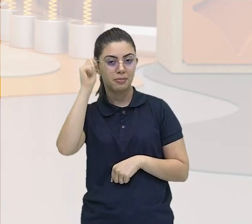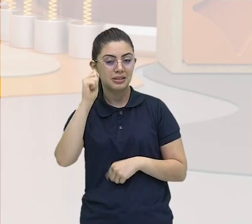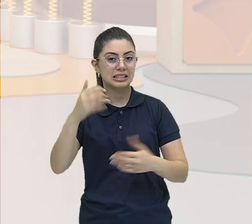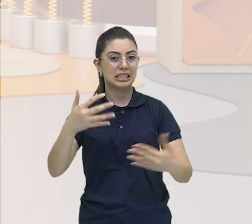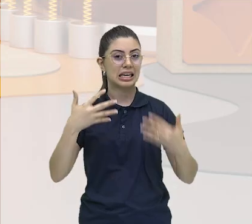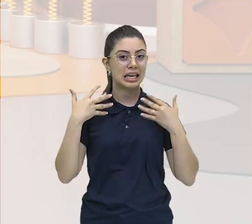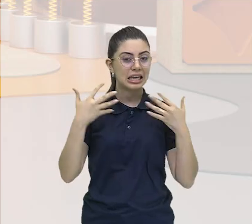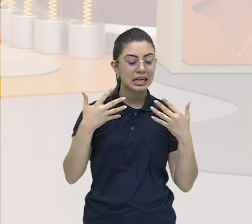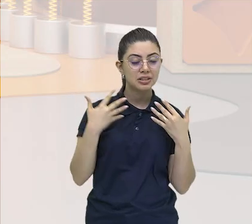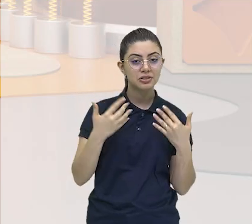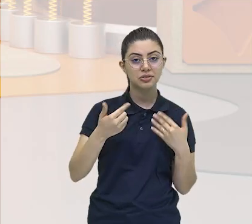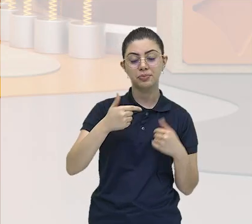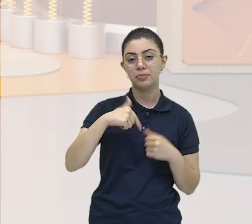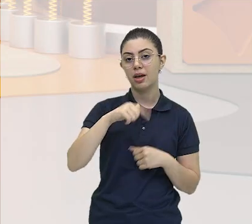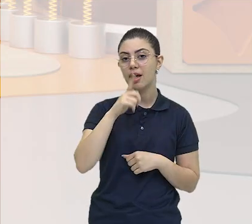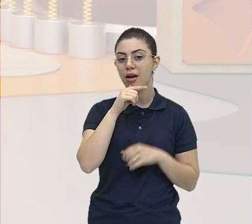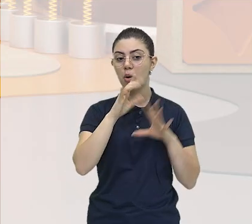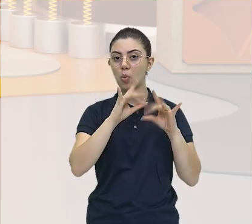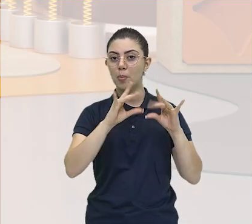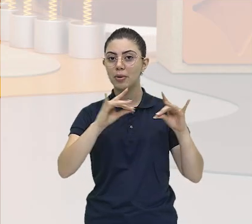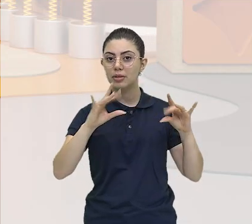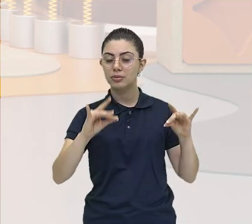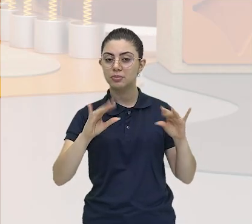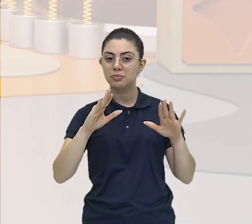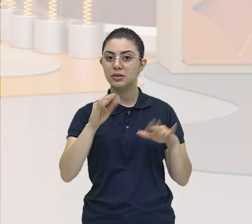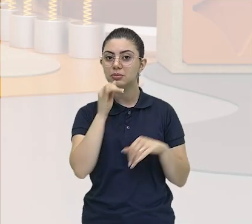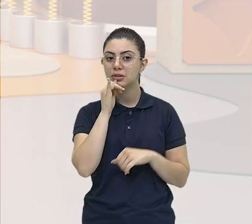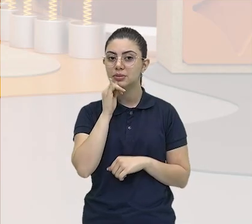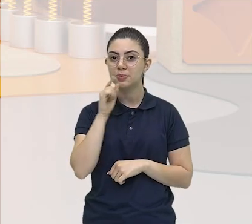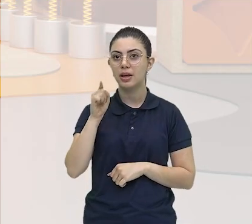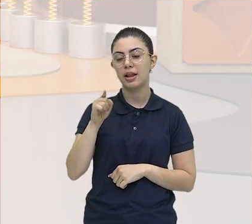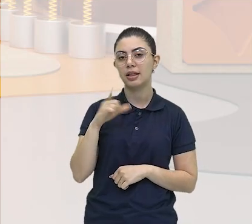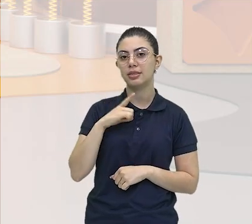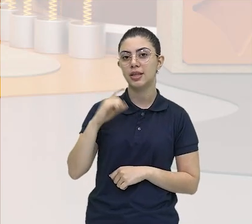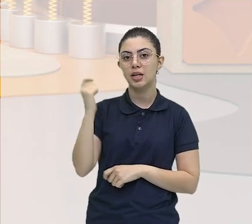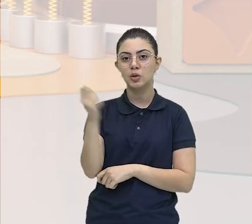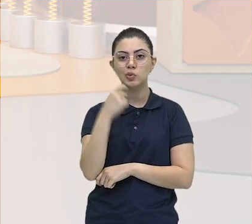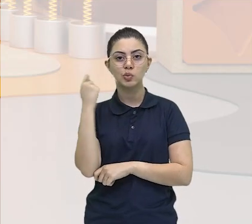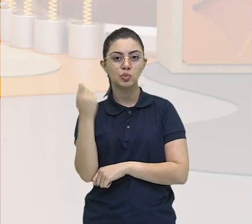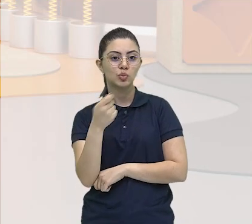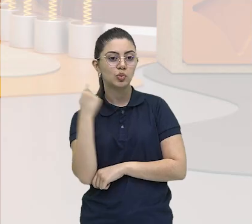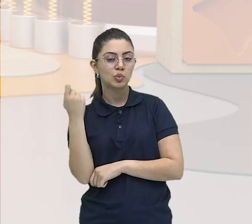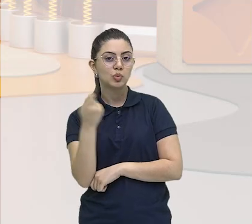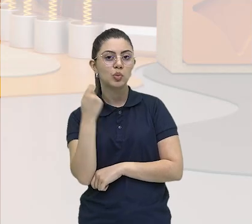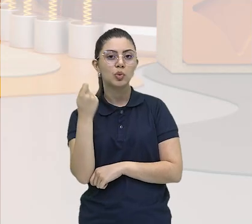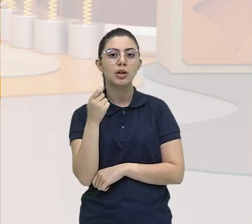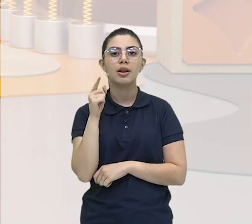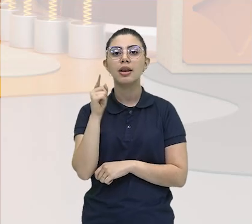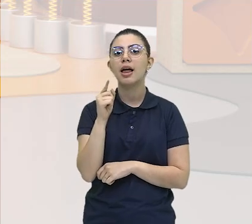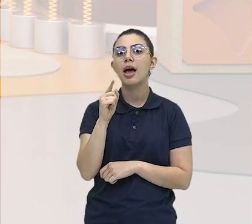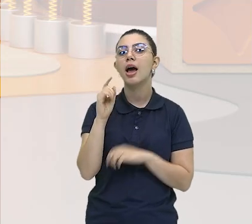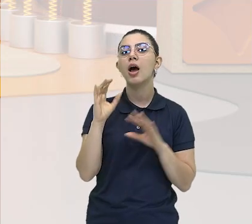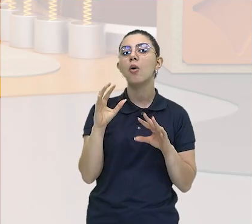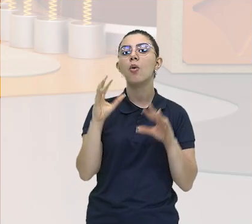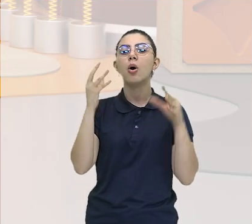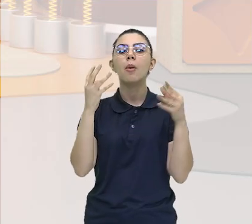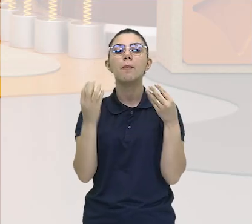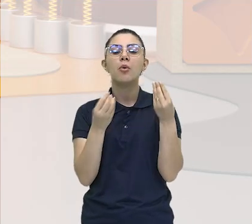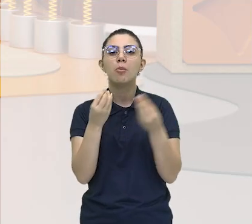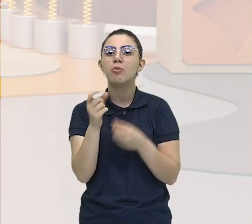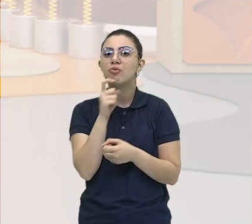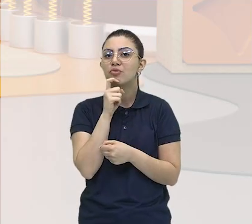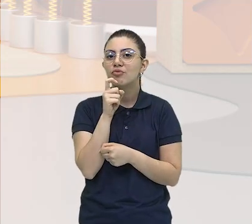quente e úmido. O estado de Rio Grande do Sul, ele tem um clima mais frio,